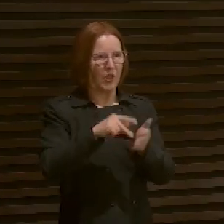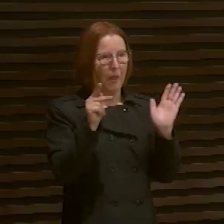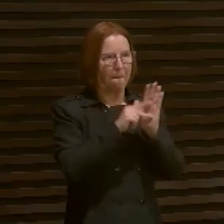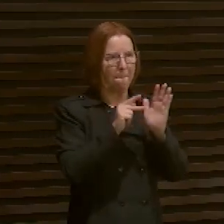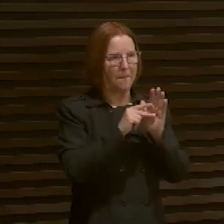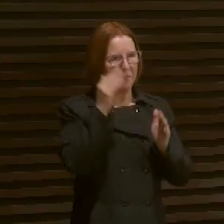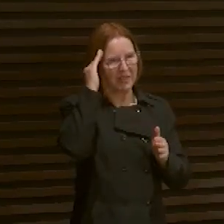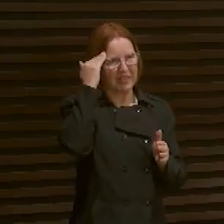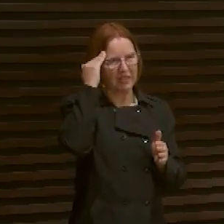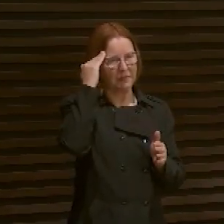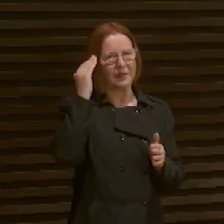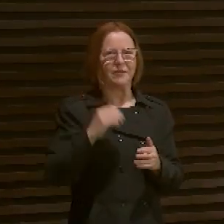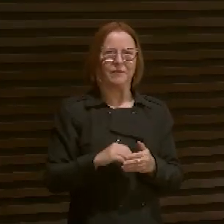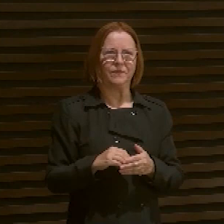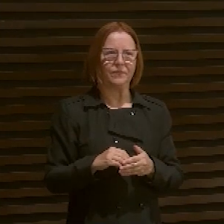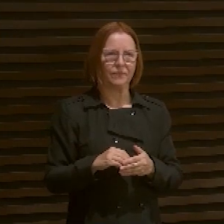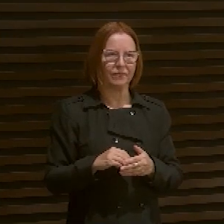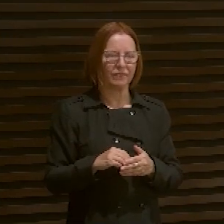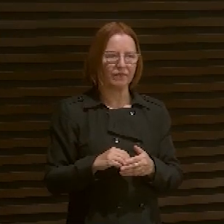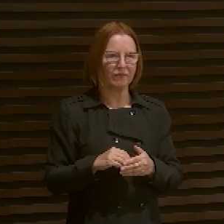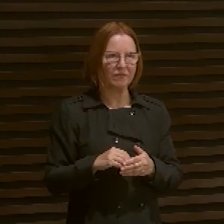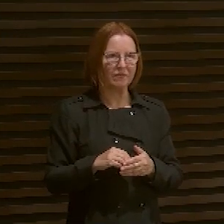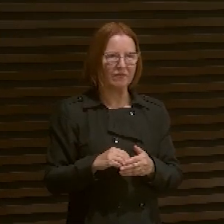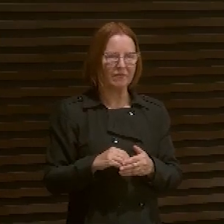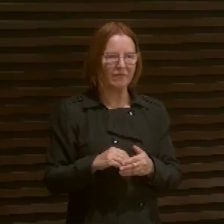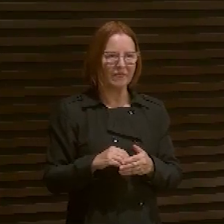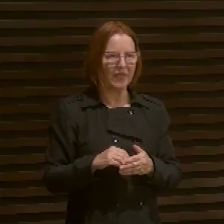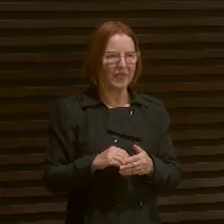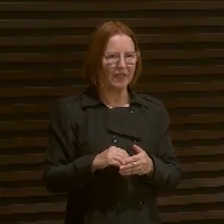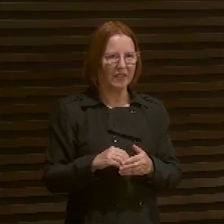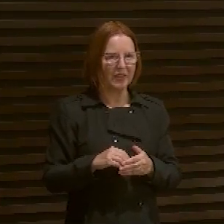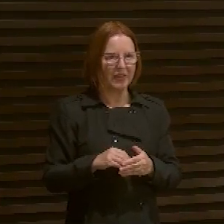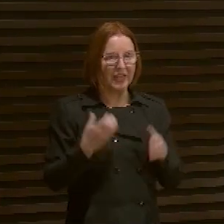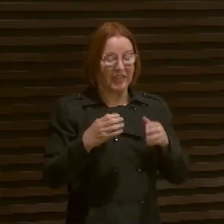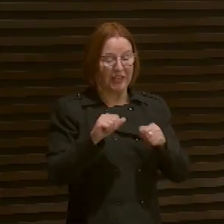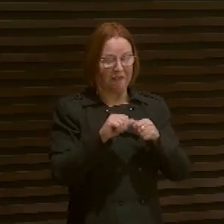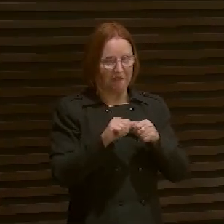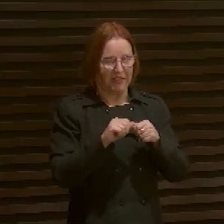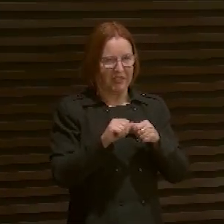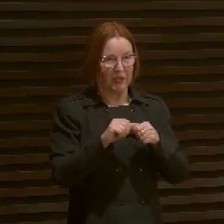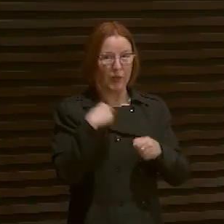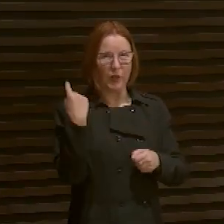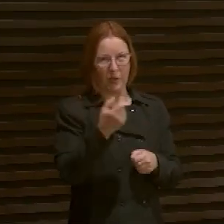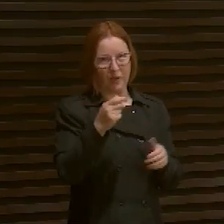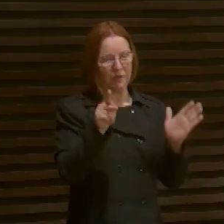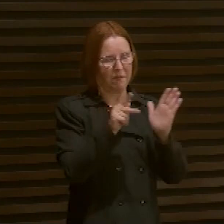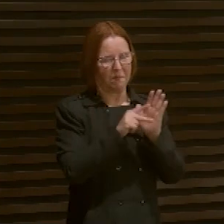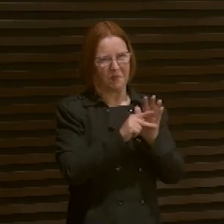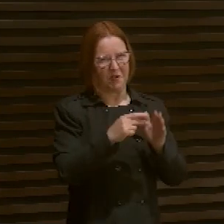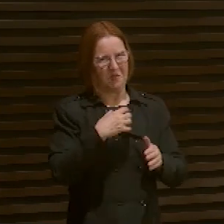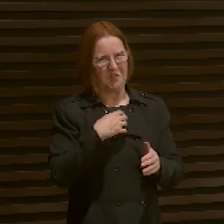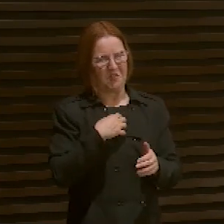entendimento. De tentar resolver as coisas com aquilo que a gente sabe, com aquilo que a gente aprendeu, da nossa maneira, com a minha força, com a